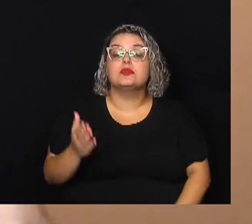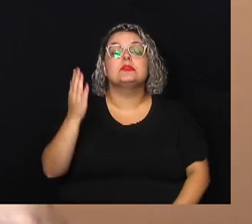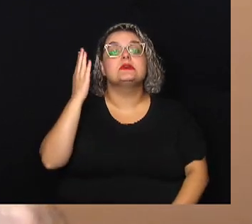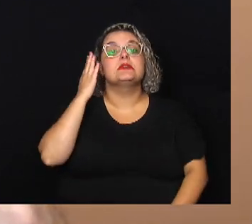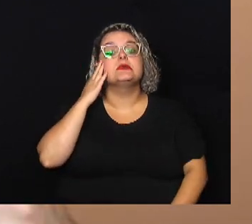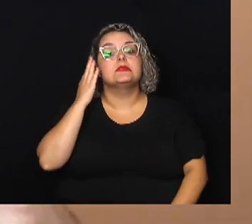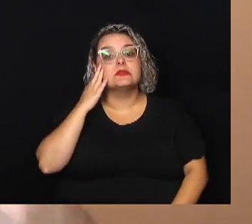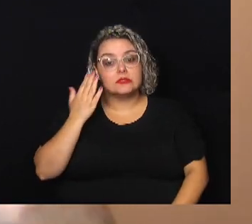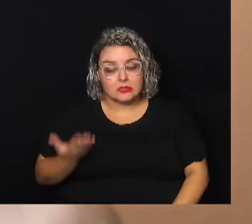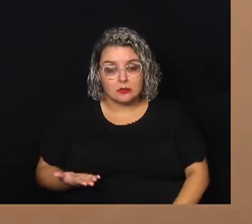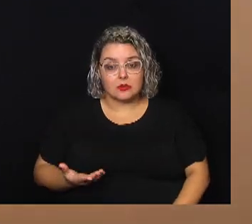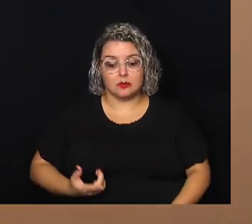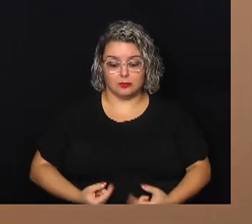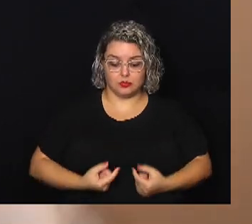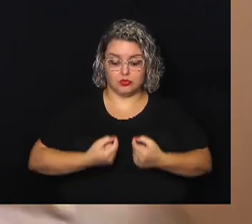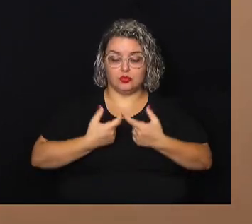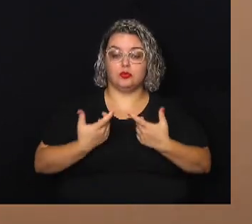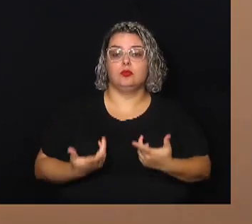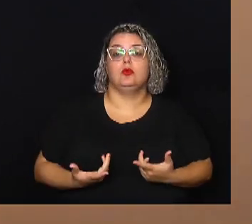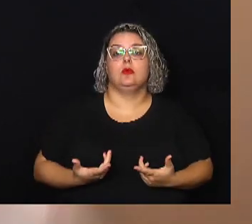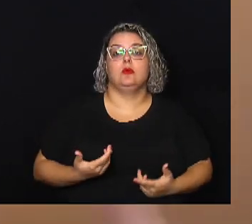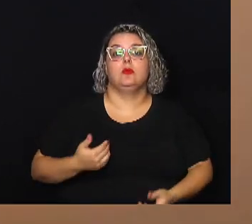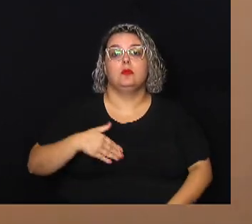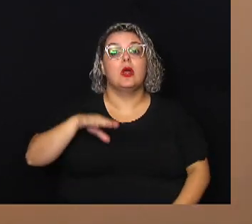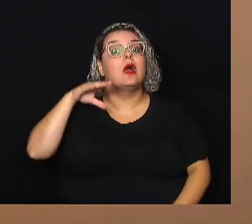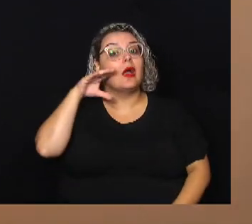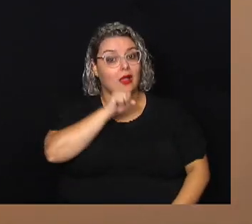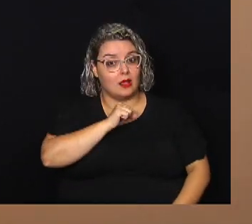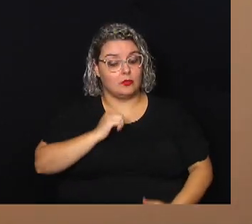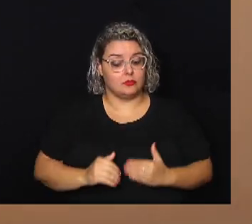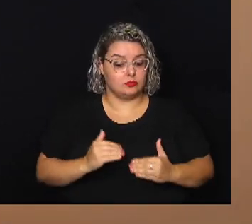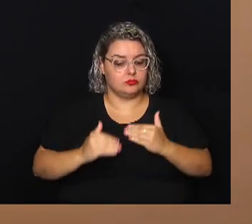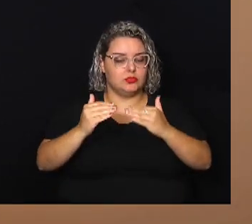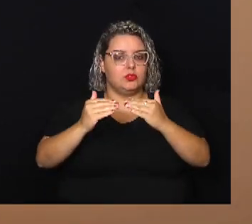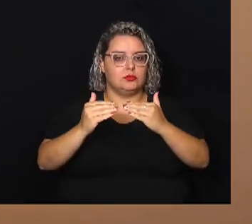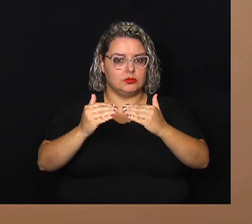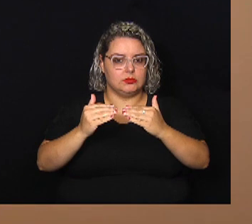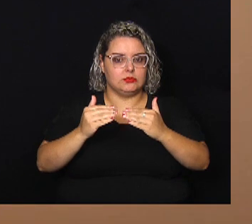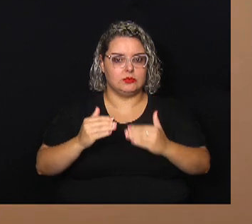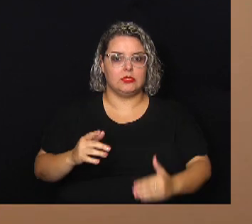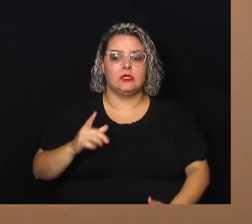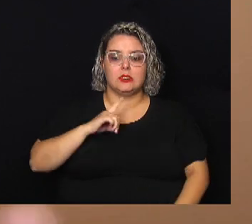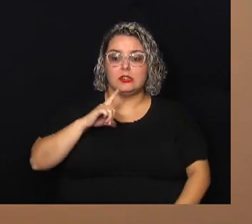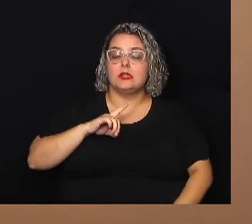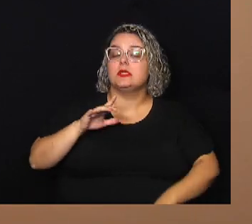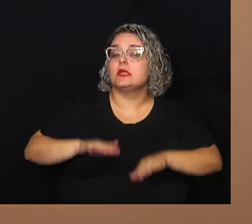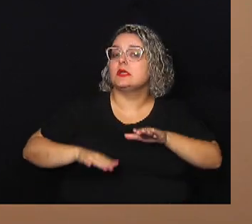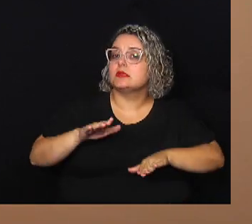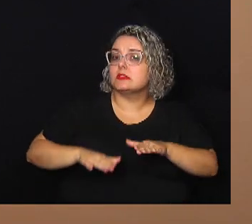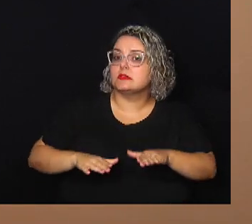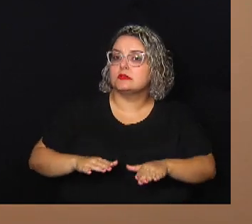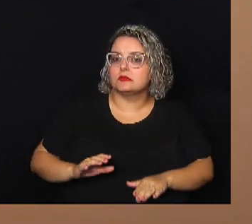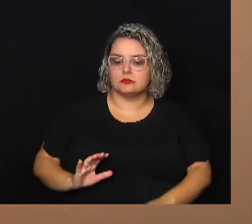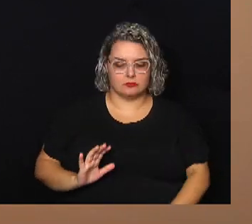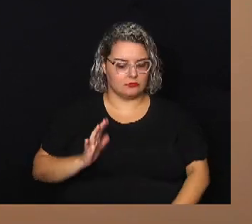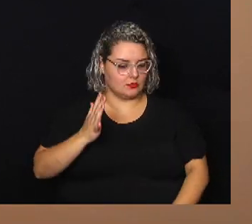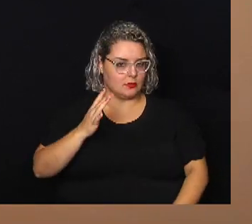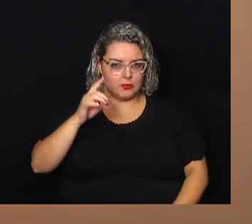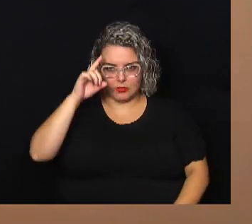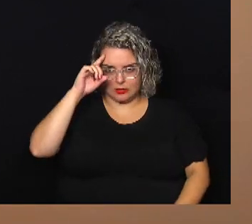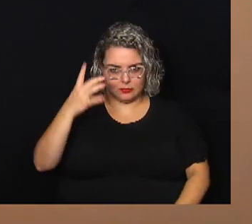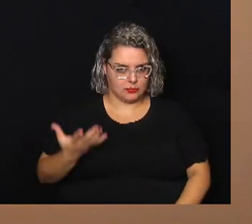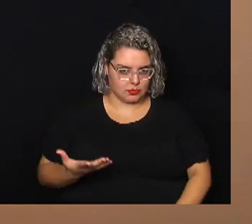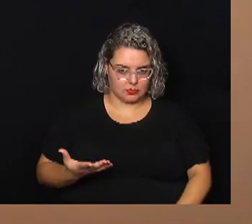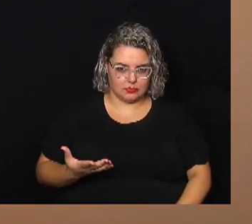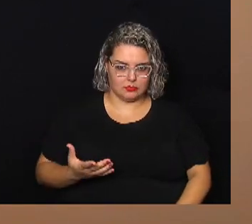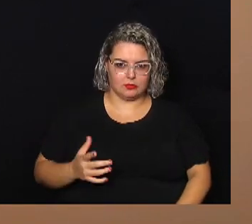eles são mais rapidamente progressivos e que muitas vezes eles aparecem um dia e